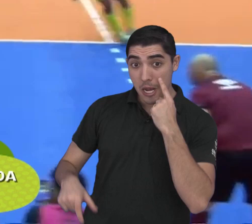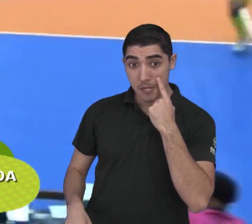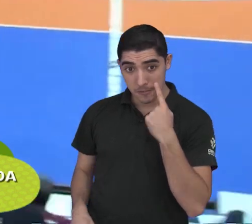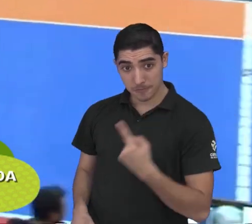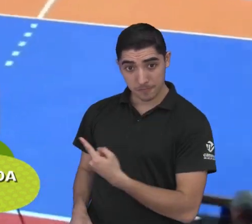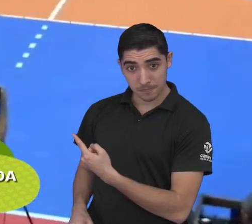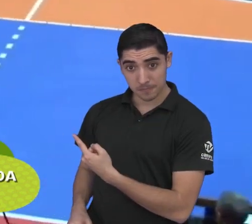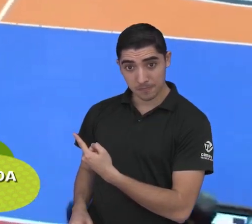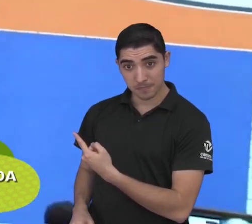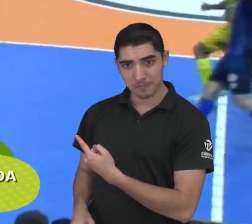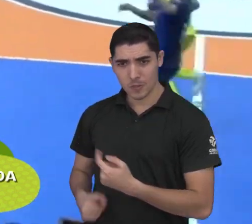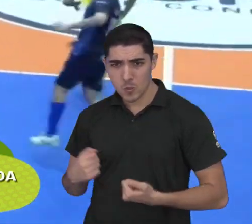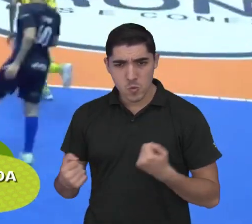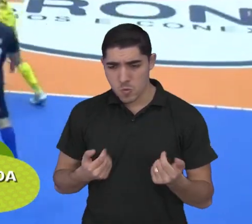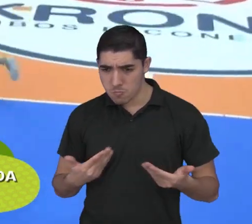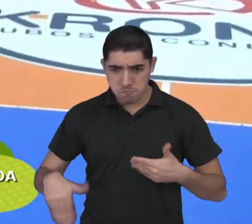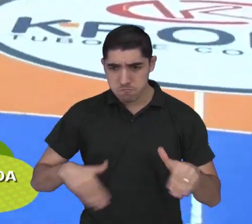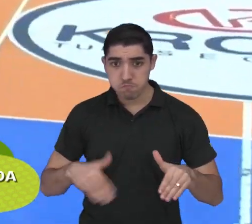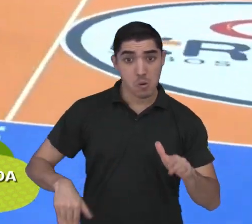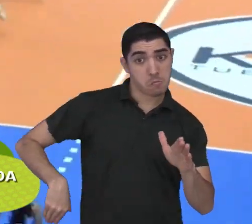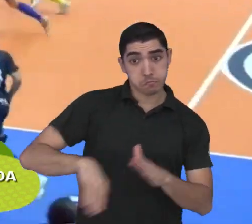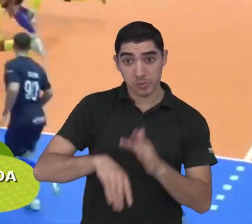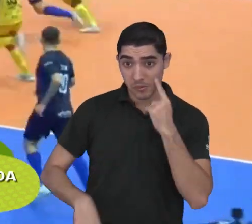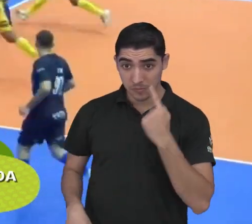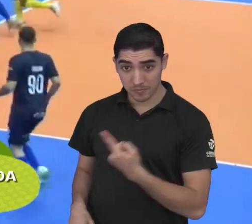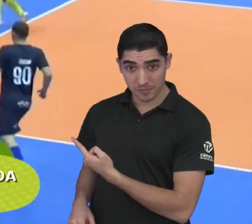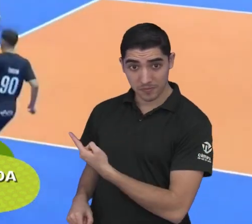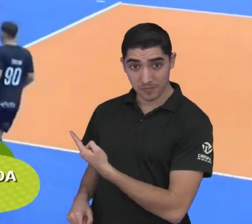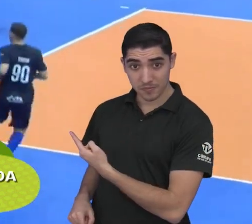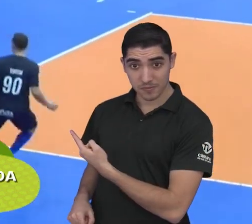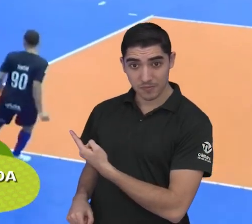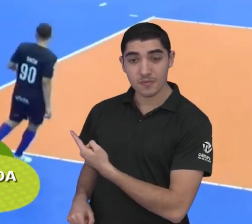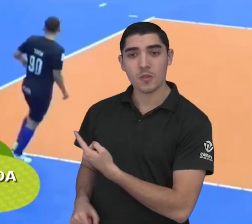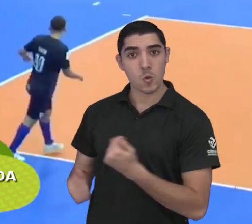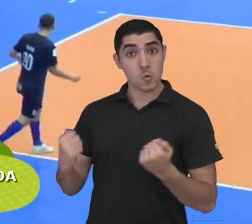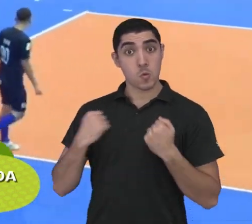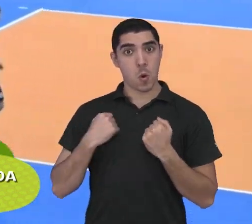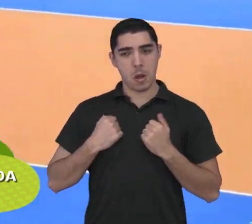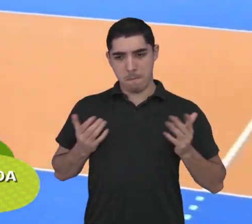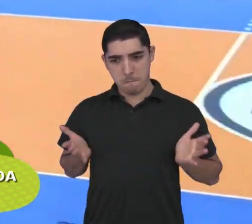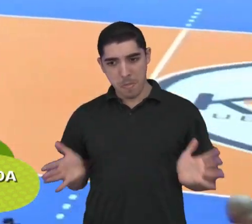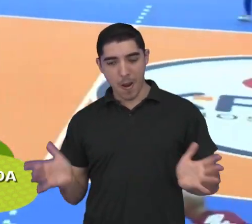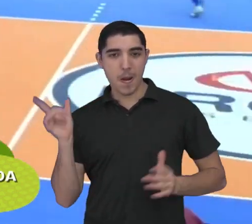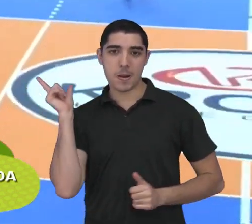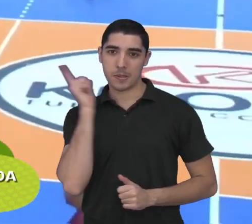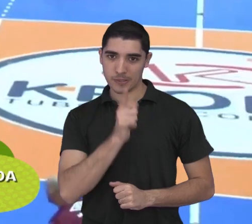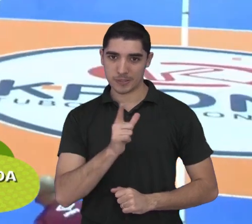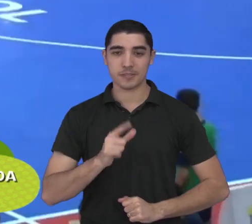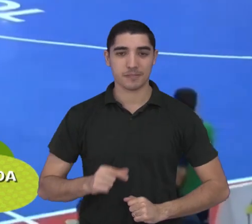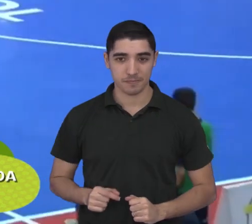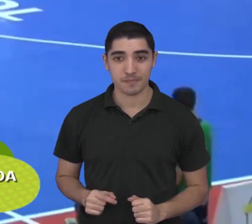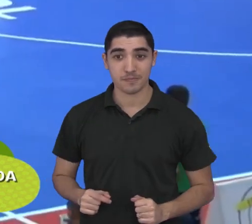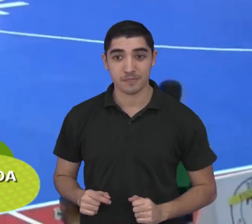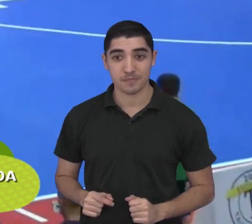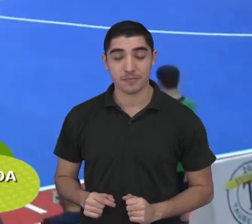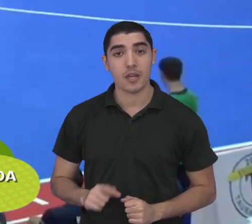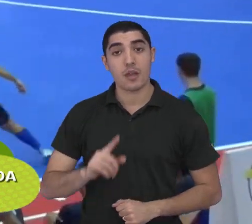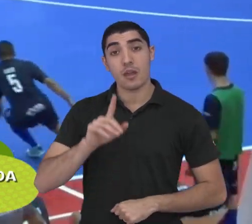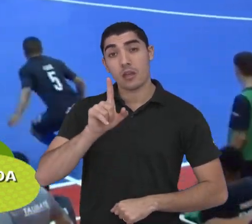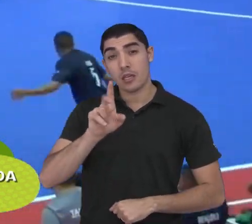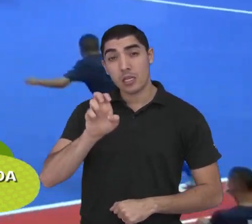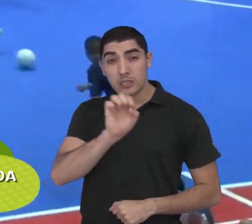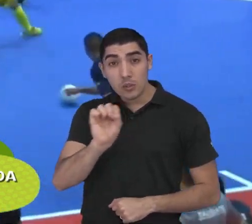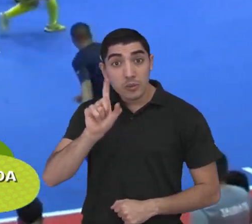barrancos, Foguinho recuperou, dominou na intermediária e de frente pro gol bateu de bico. Vini Oliveira defendeu com o pé. 15